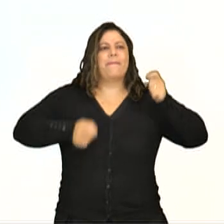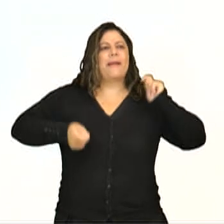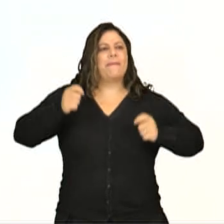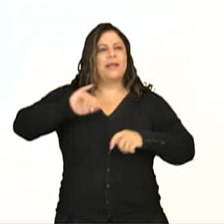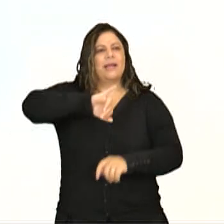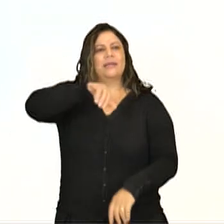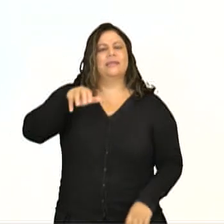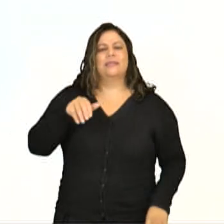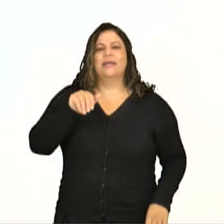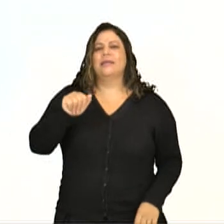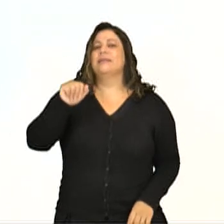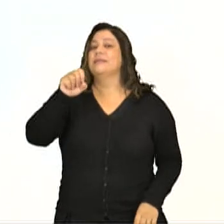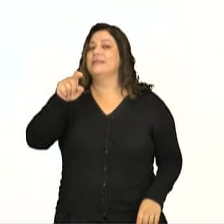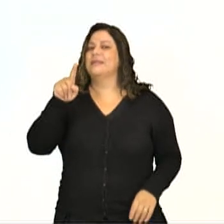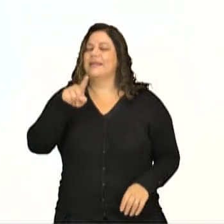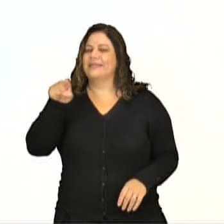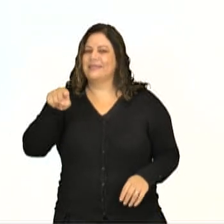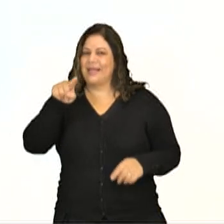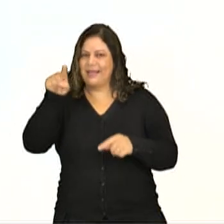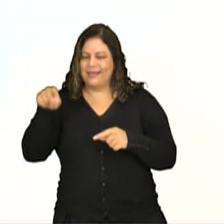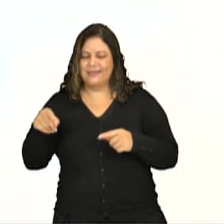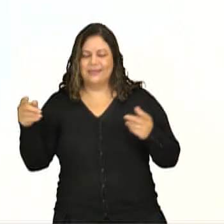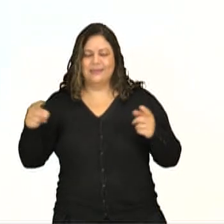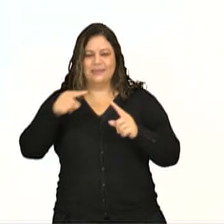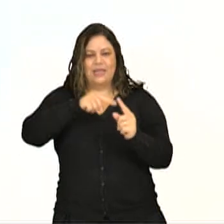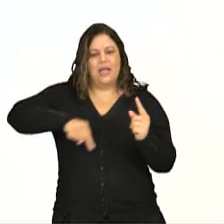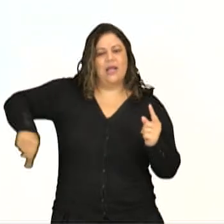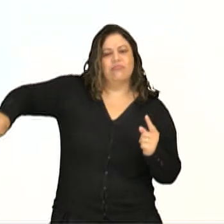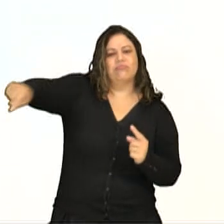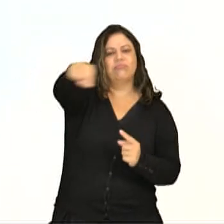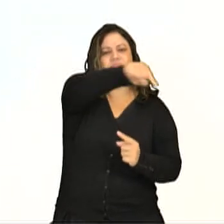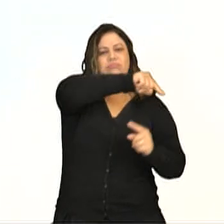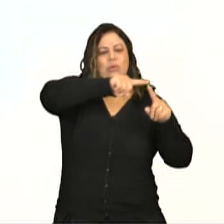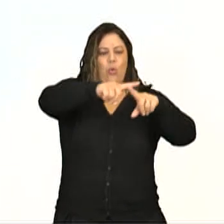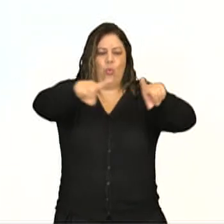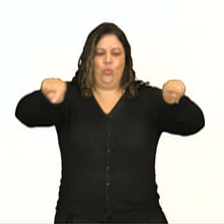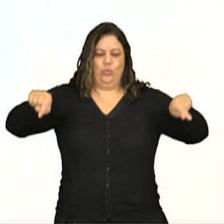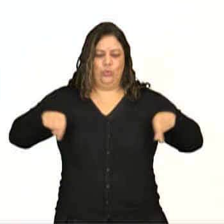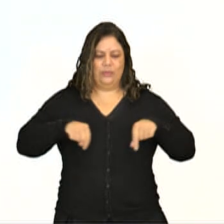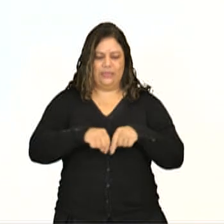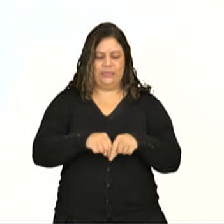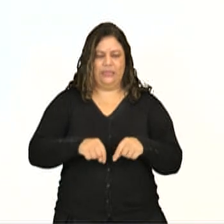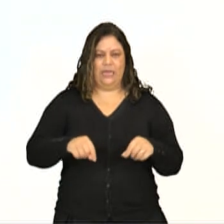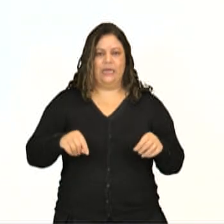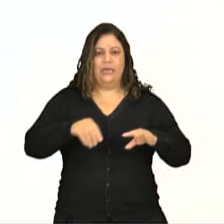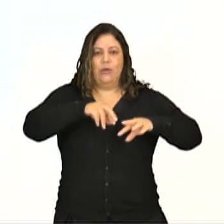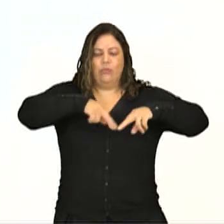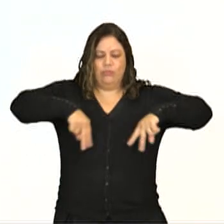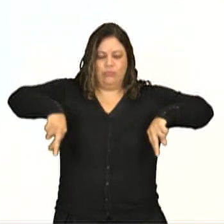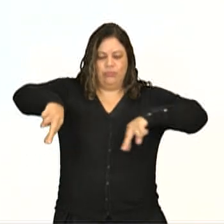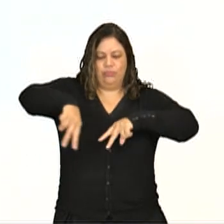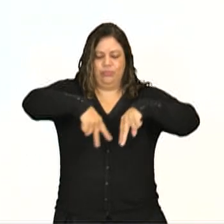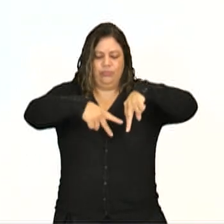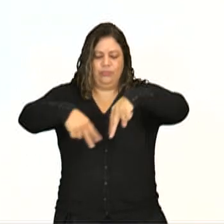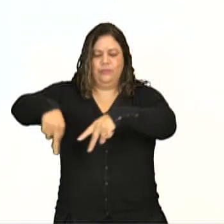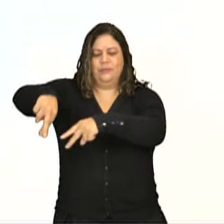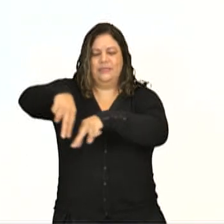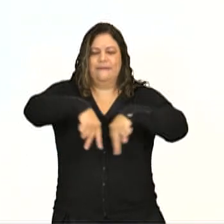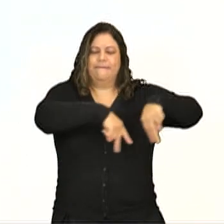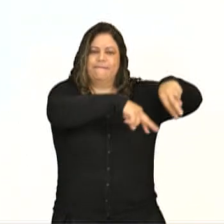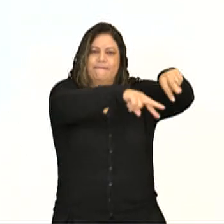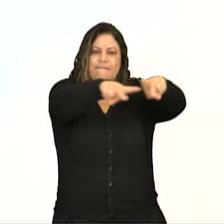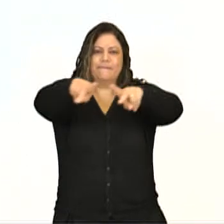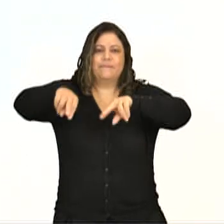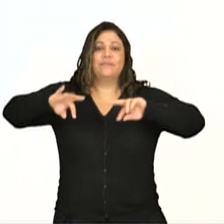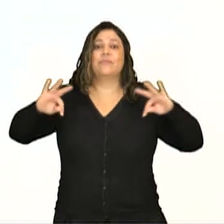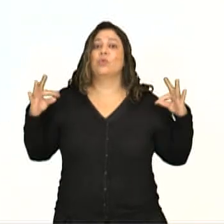é uma dança que ela faz toda a ronda pelo salão, então ela precisa ocupar todo o salão, os bailarinos eles têm que sempre fazer esse